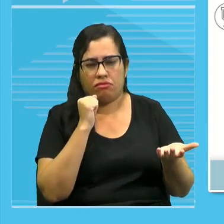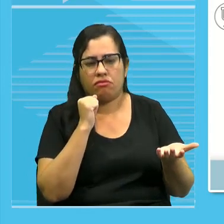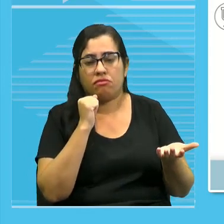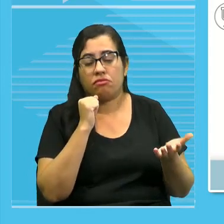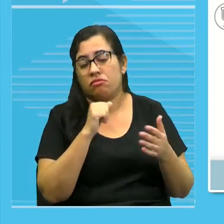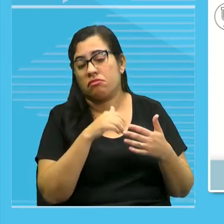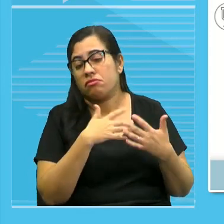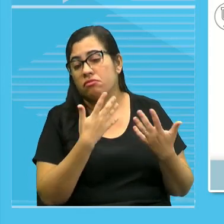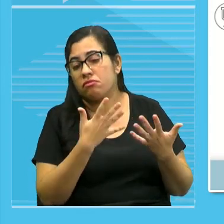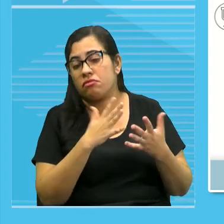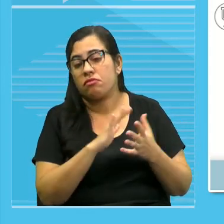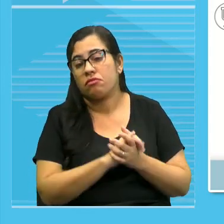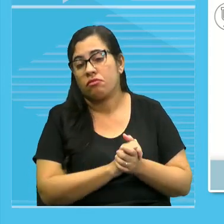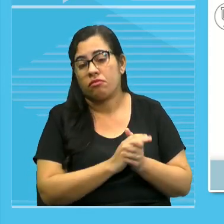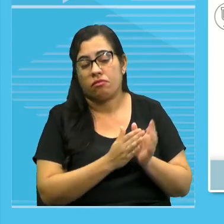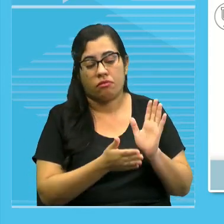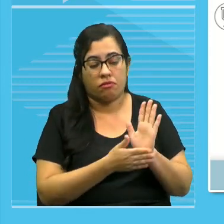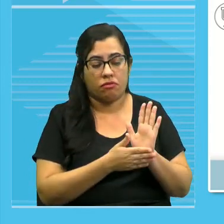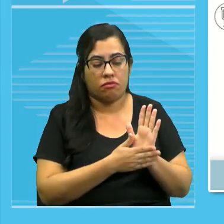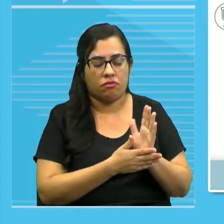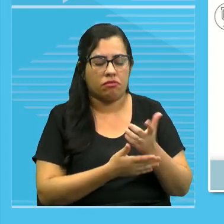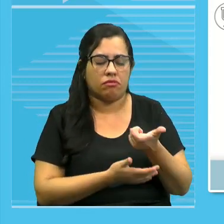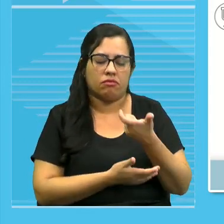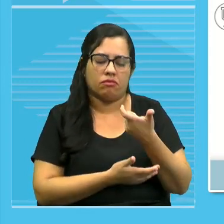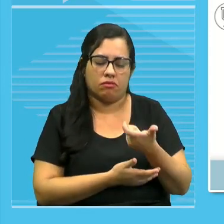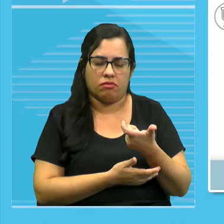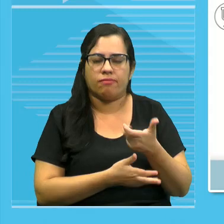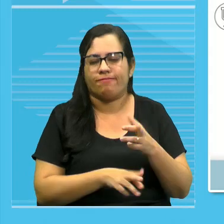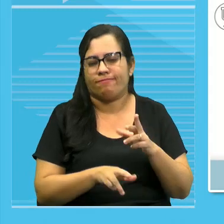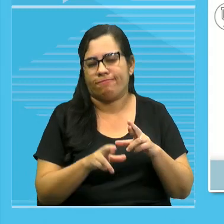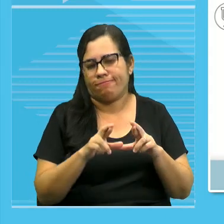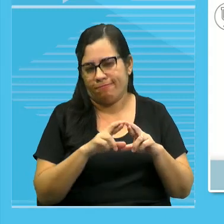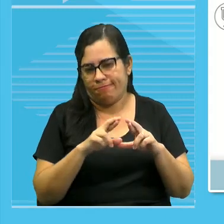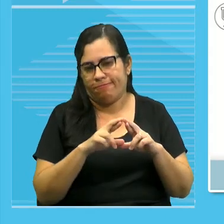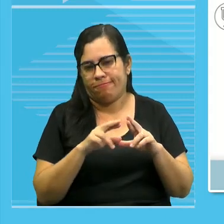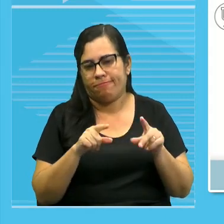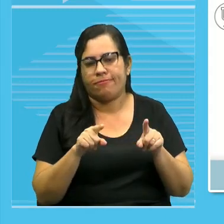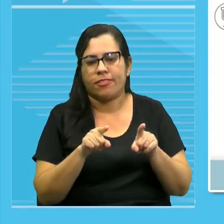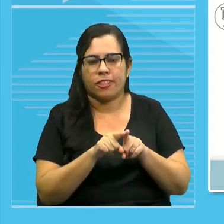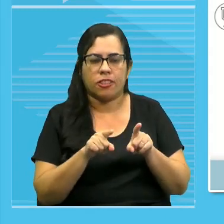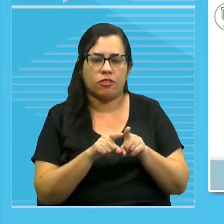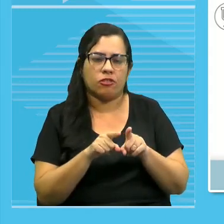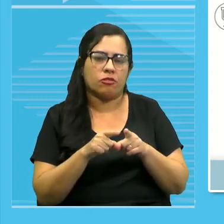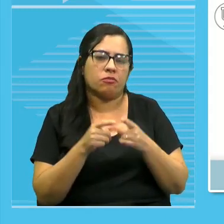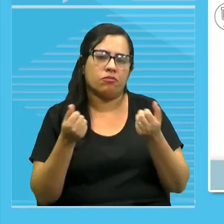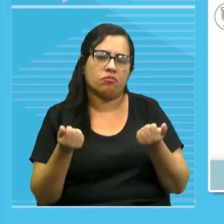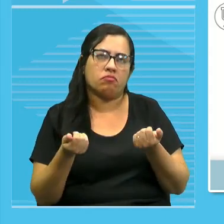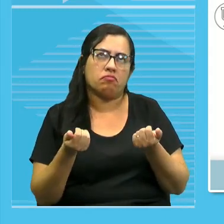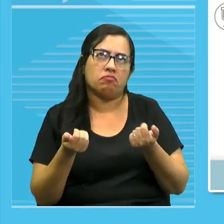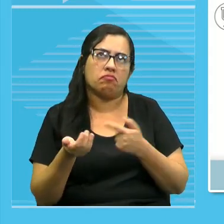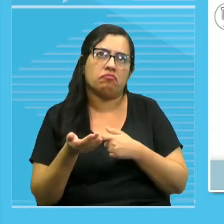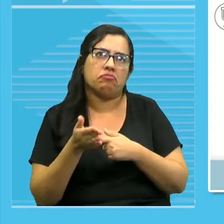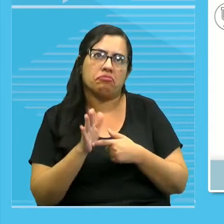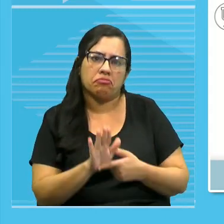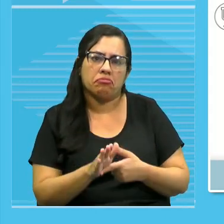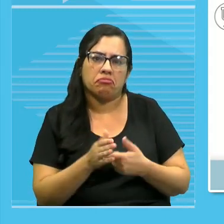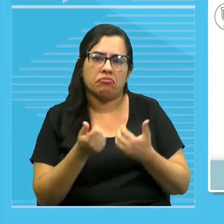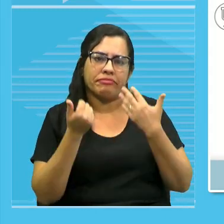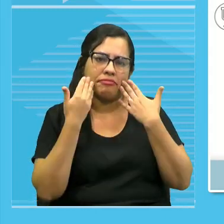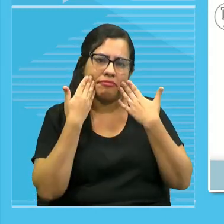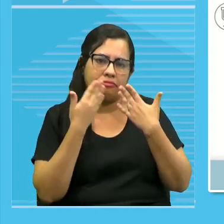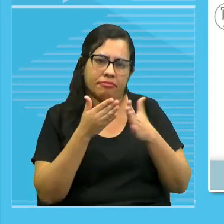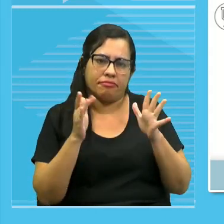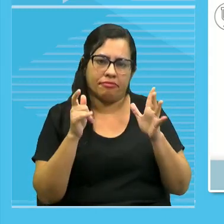então eles propõe a falar do termo reciclagem e de alguma forma a mostrar né